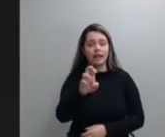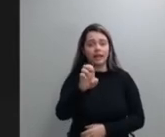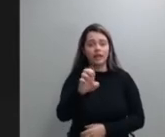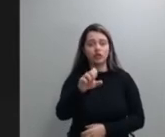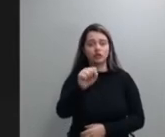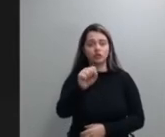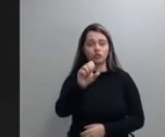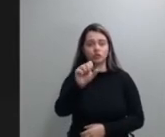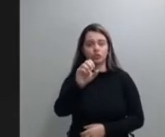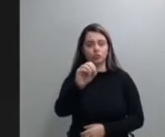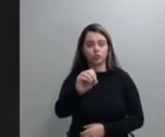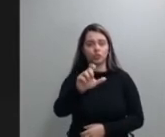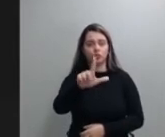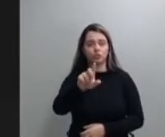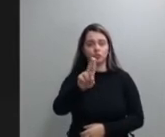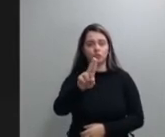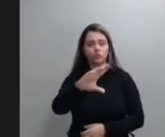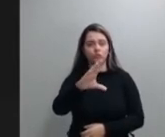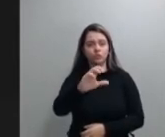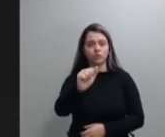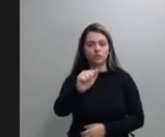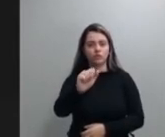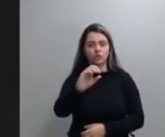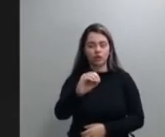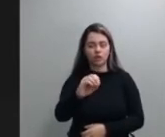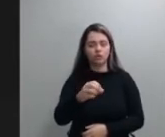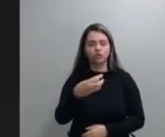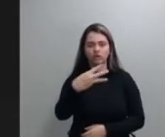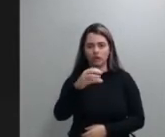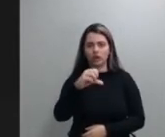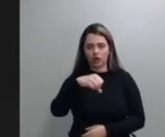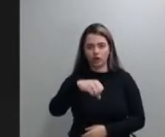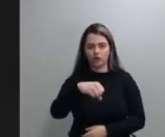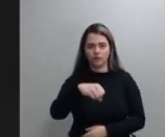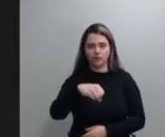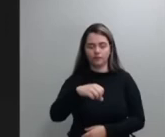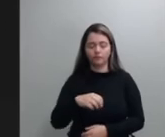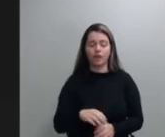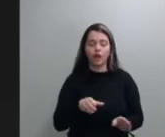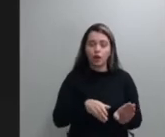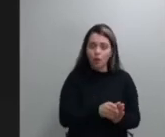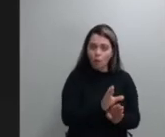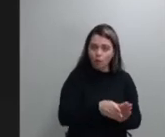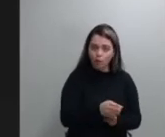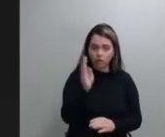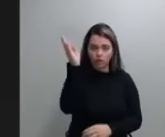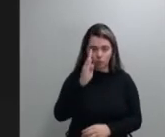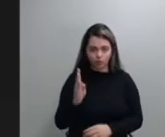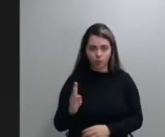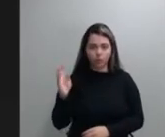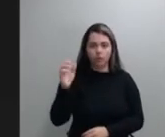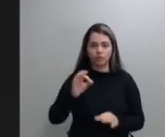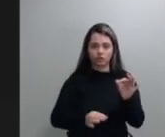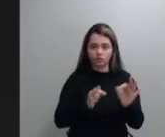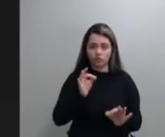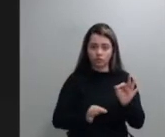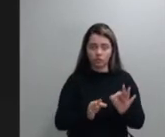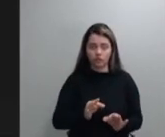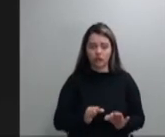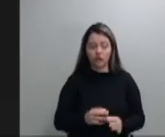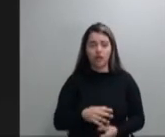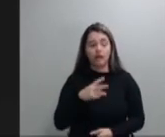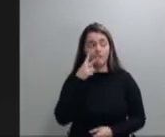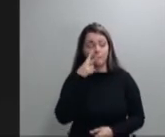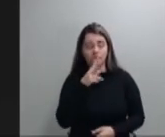esses certames anteriormente para uma situação específica ao Conselho Nacional de Justiça compete ao meu sentir neste